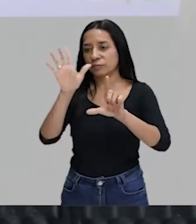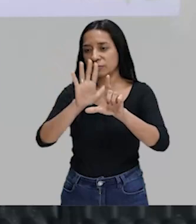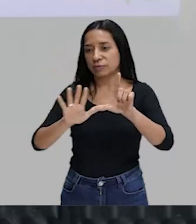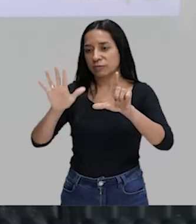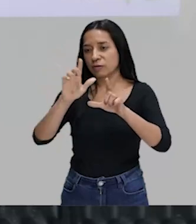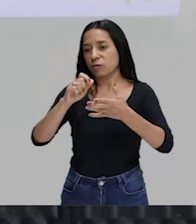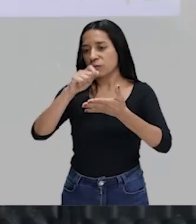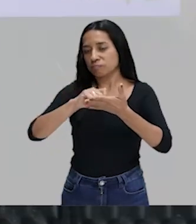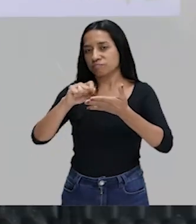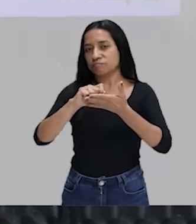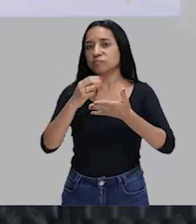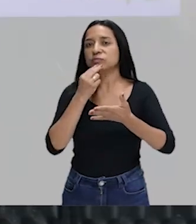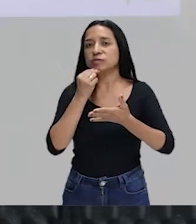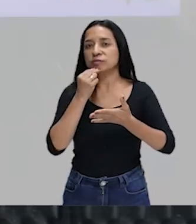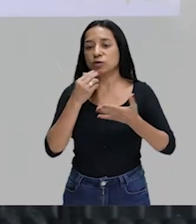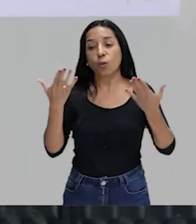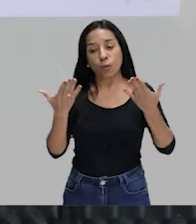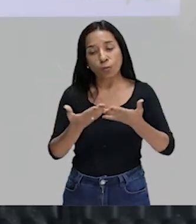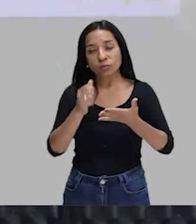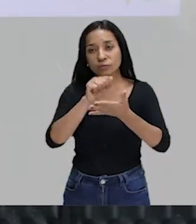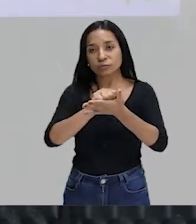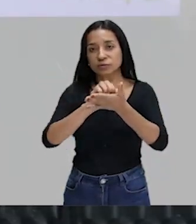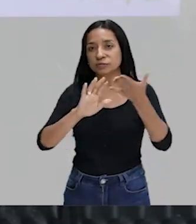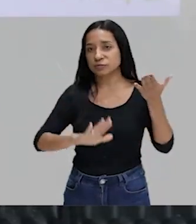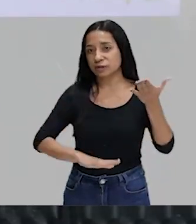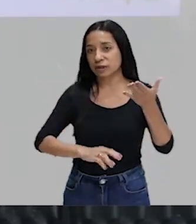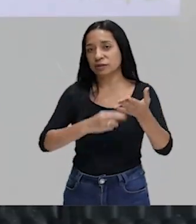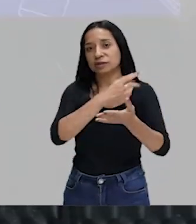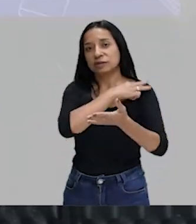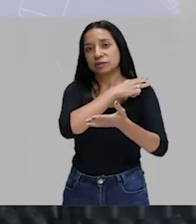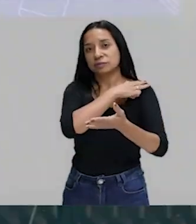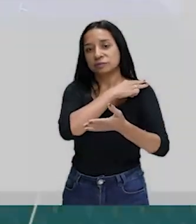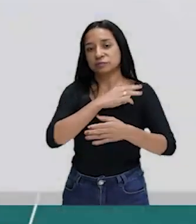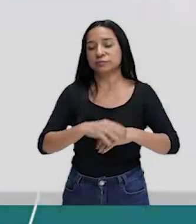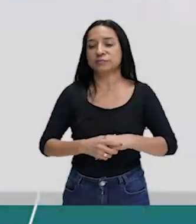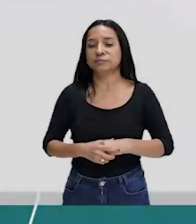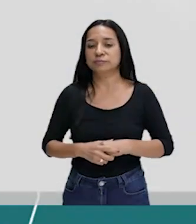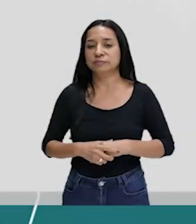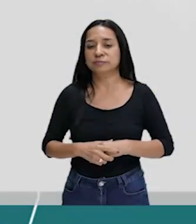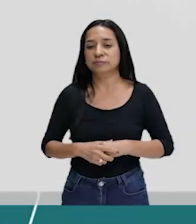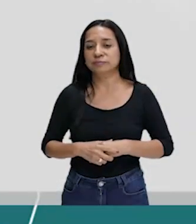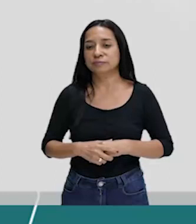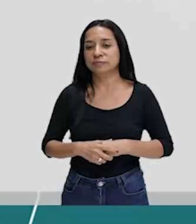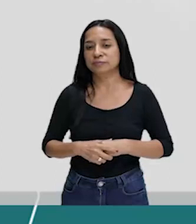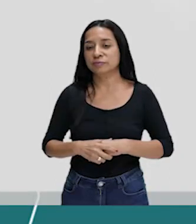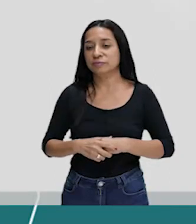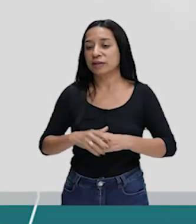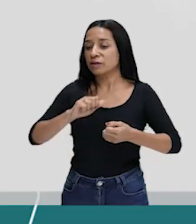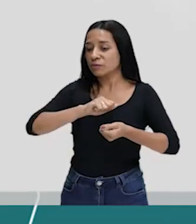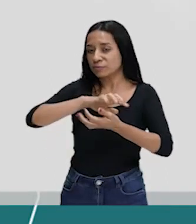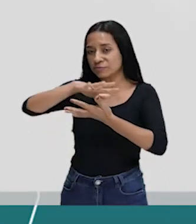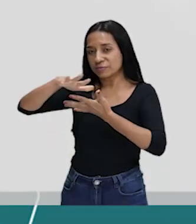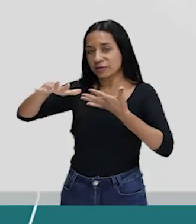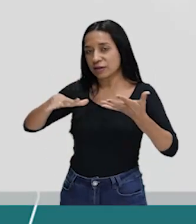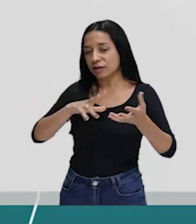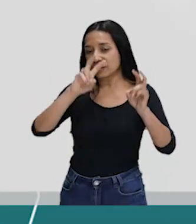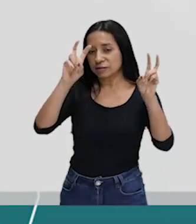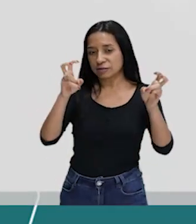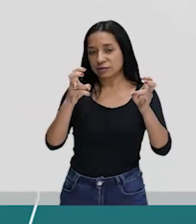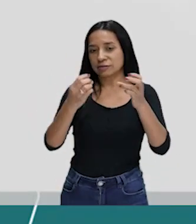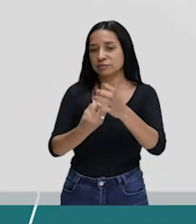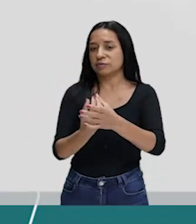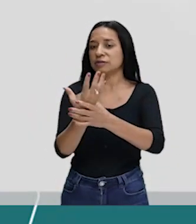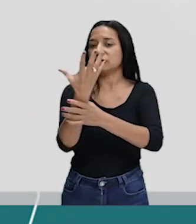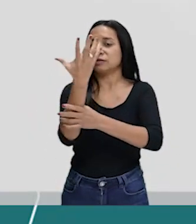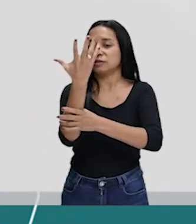Hoje, resolução de exercícios, né? Pessoal do terceiro ano ligadinho aí, ó. Vamos falar sobre Via Láctea, nascimento e morte